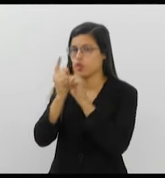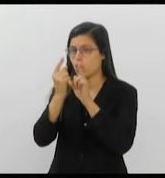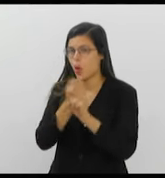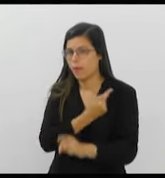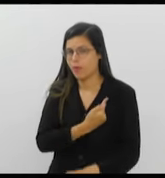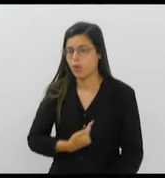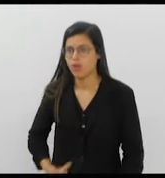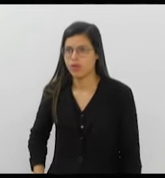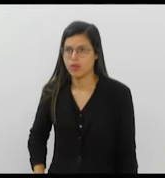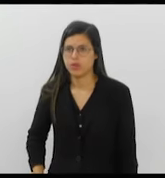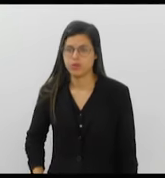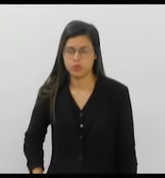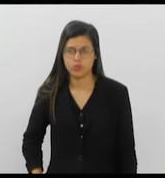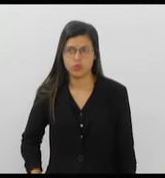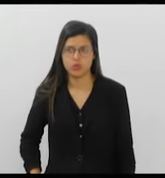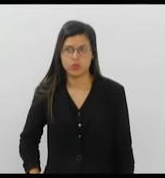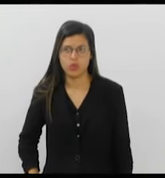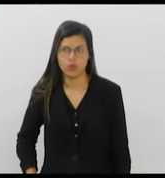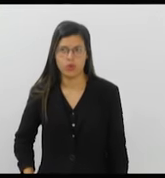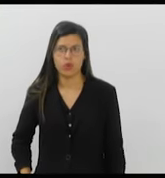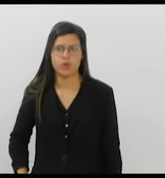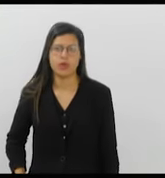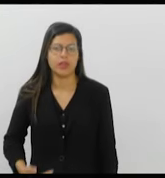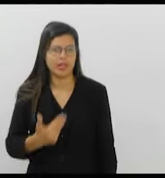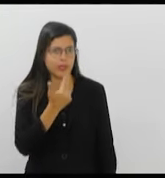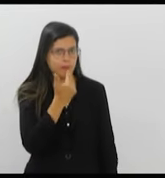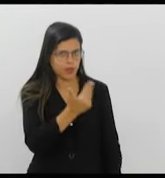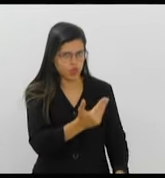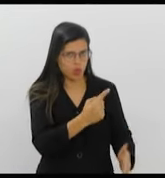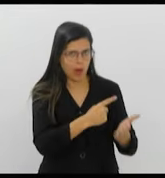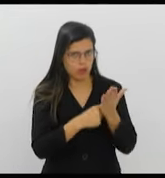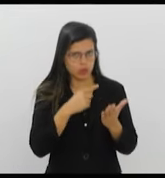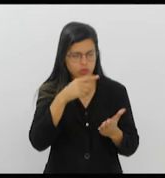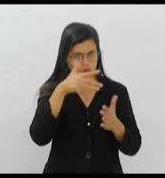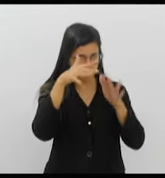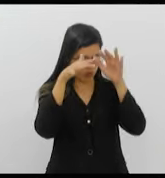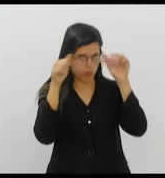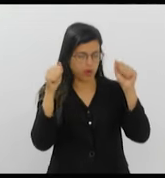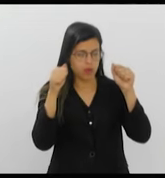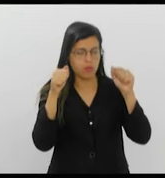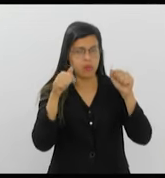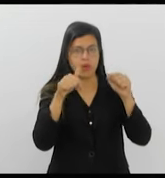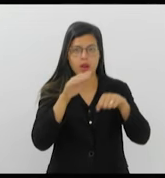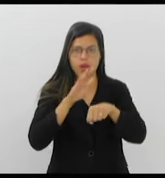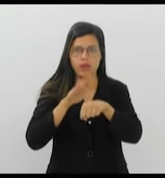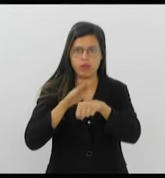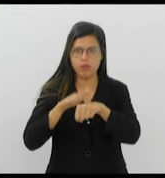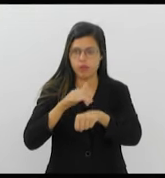governador que recorreu ao Supremo, ele mesmo